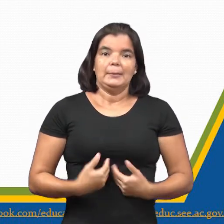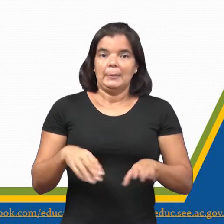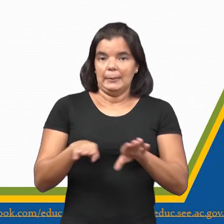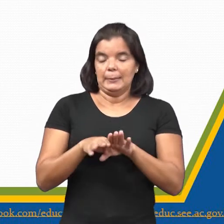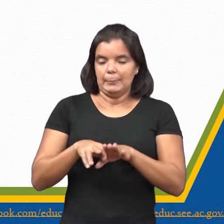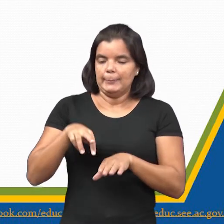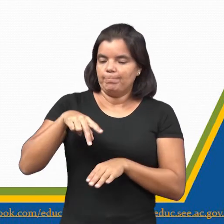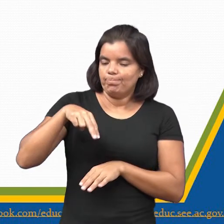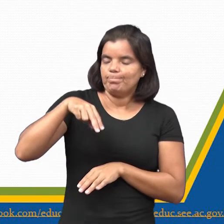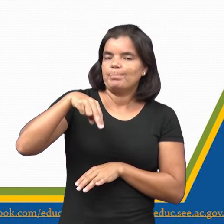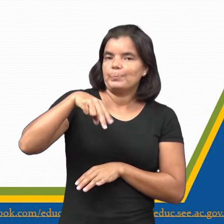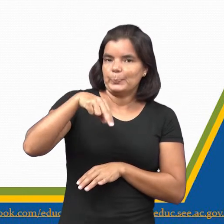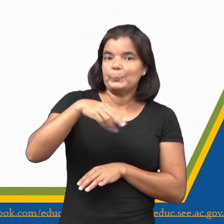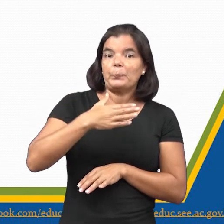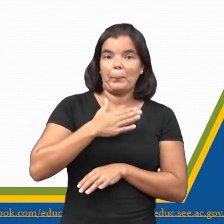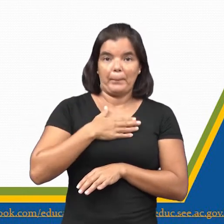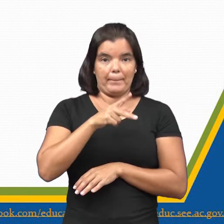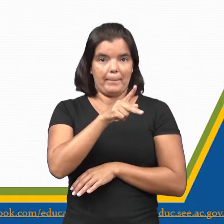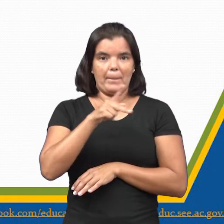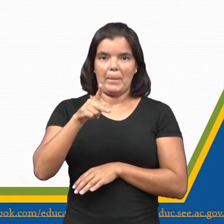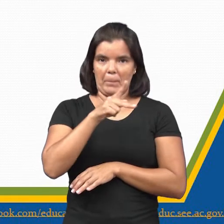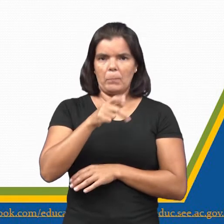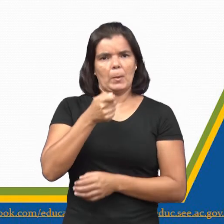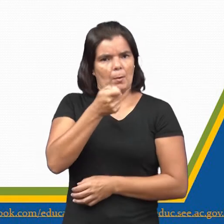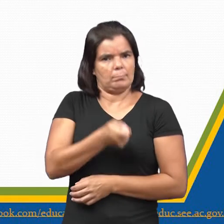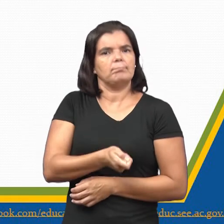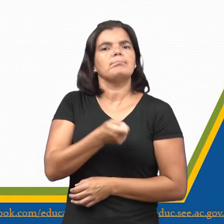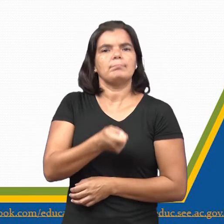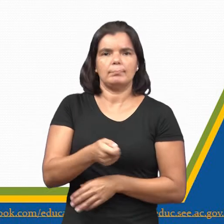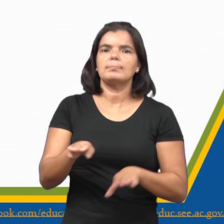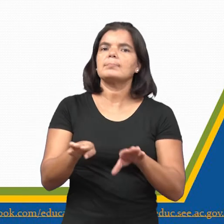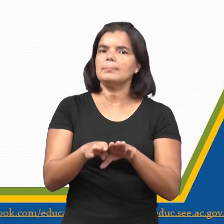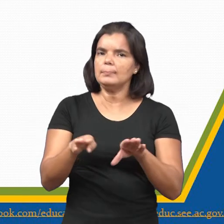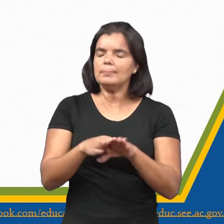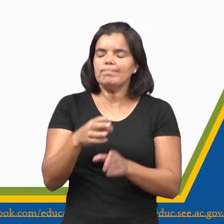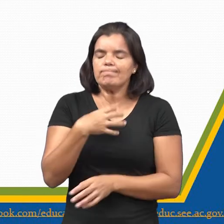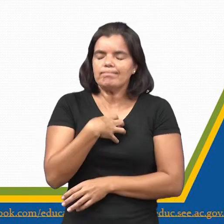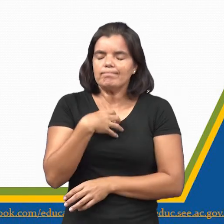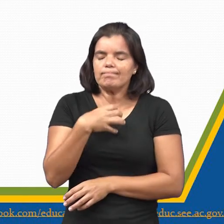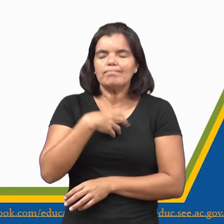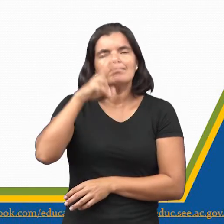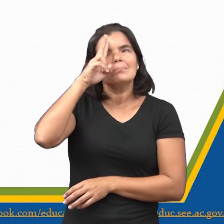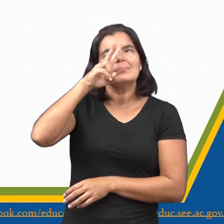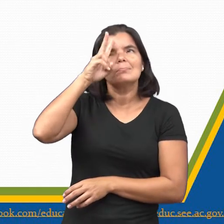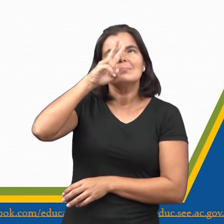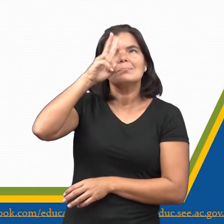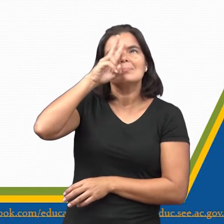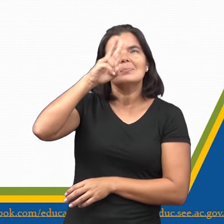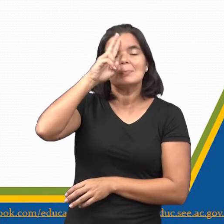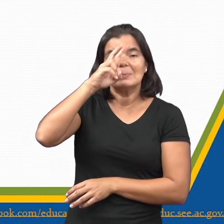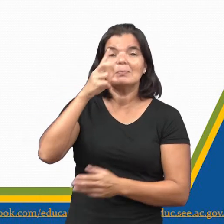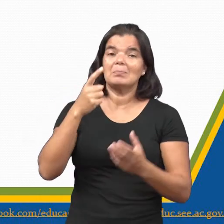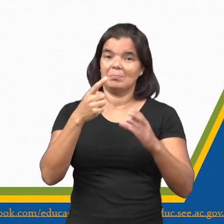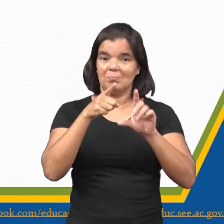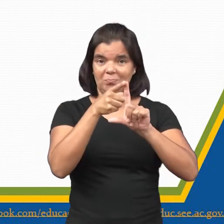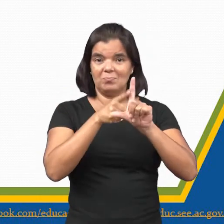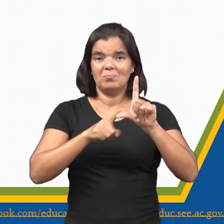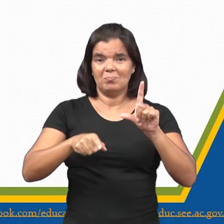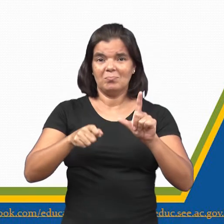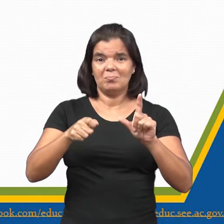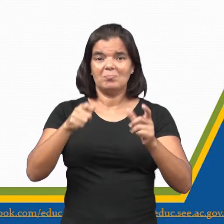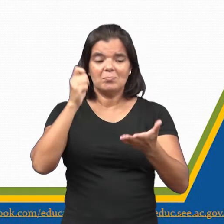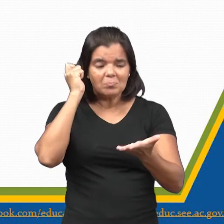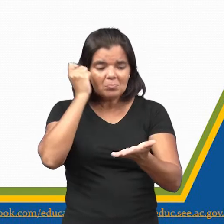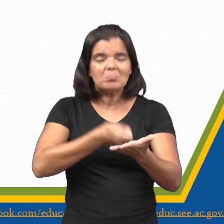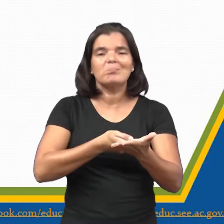da caminhada. Minha professora era rígida e ainda posso sentir a lembrança da régua a me bater